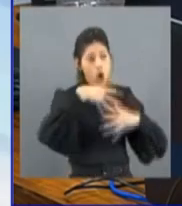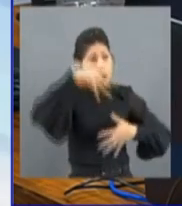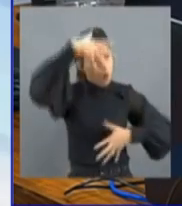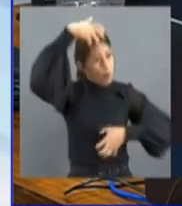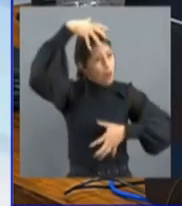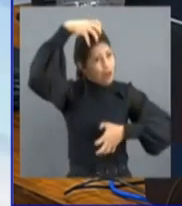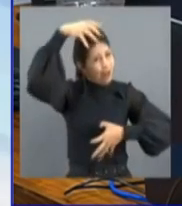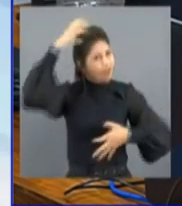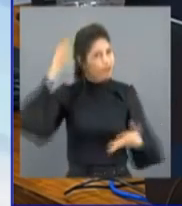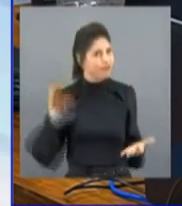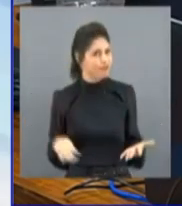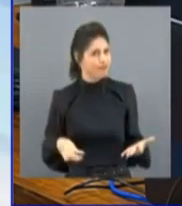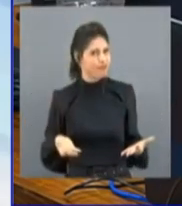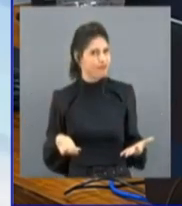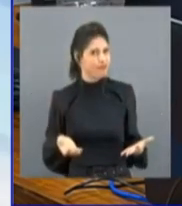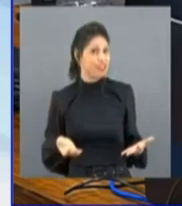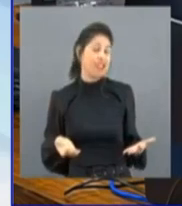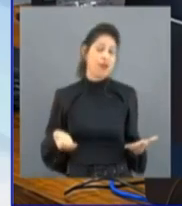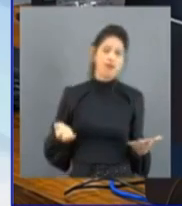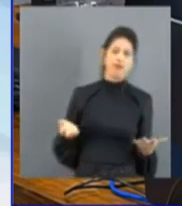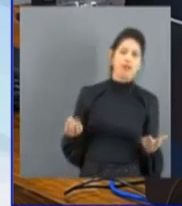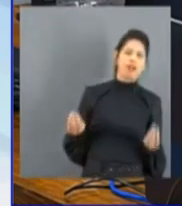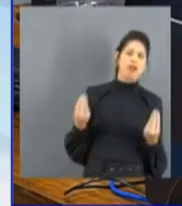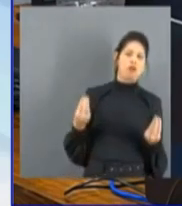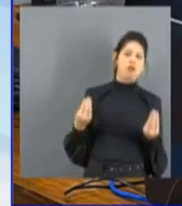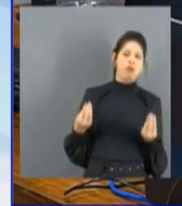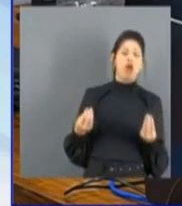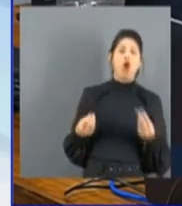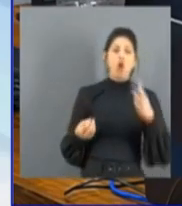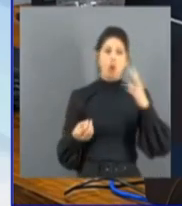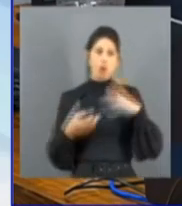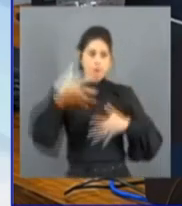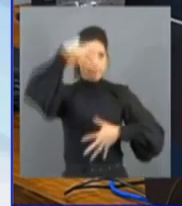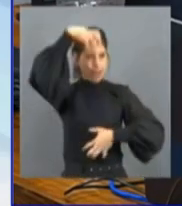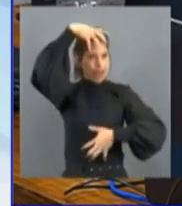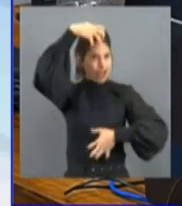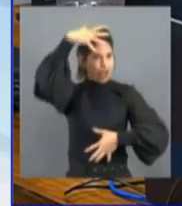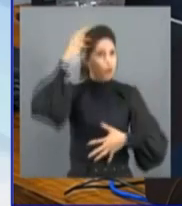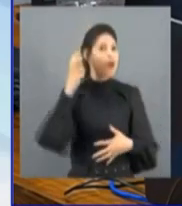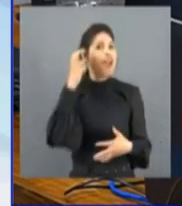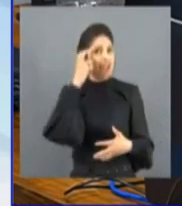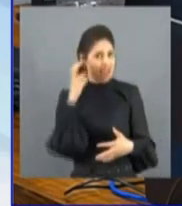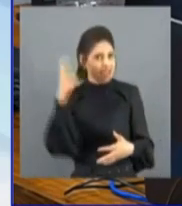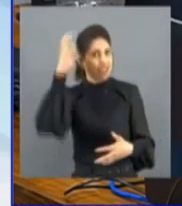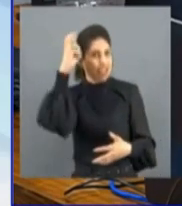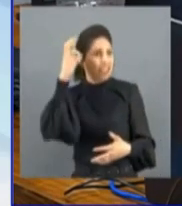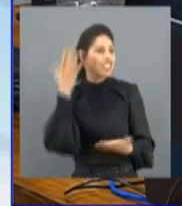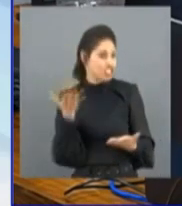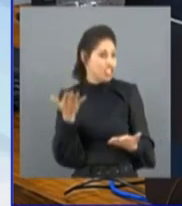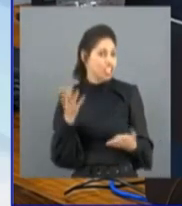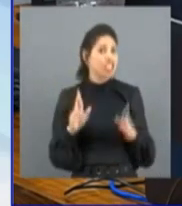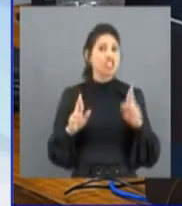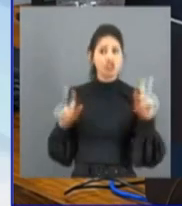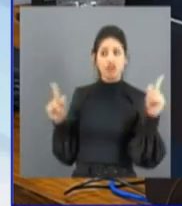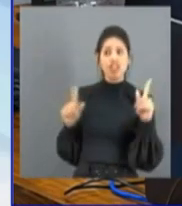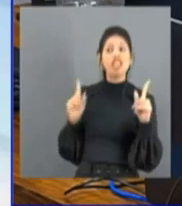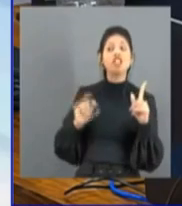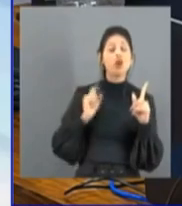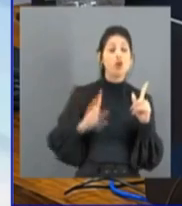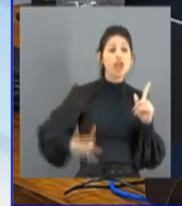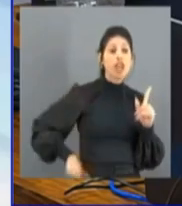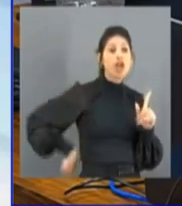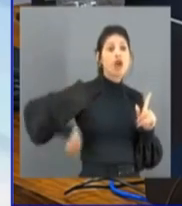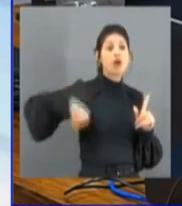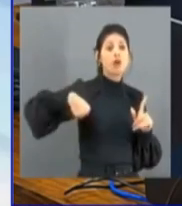crime, né? Sem ser criminoso também com o senador. Mas, assim, é absurdo que esse senador não tenha saído daí dessa